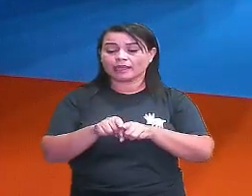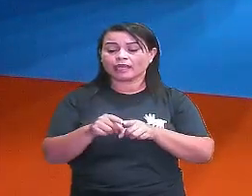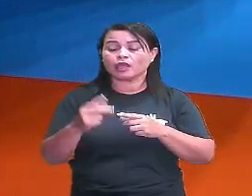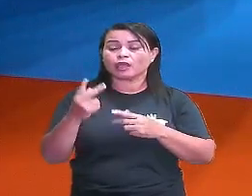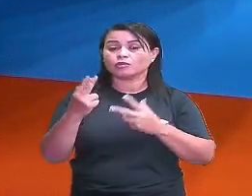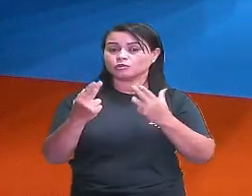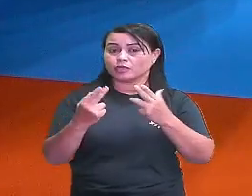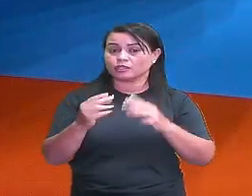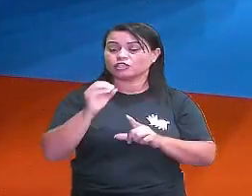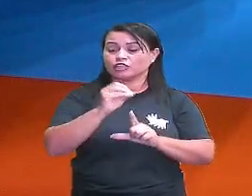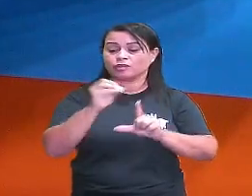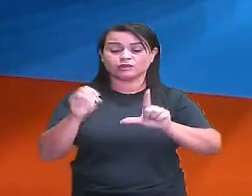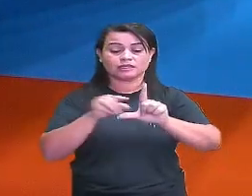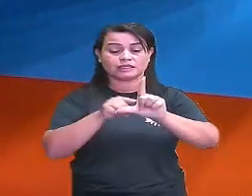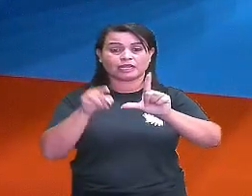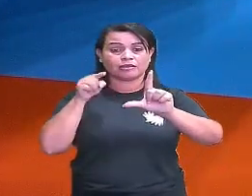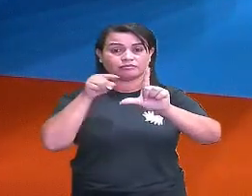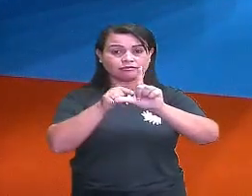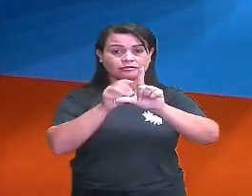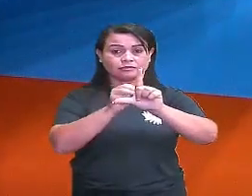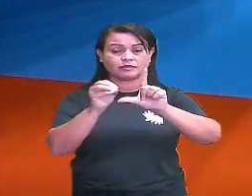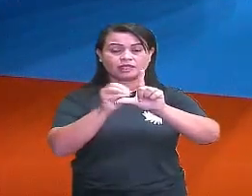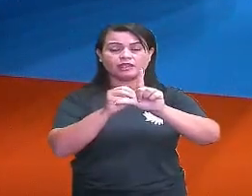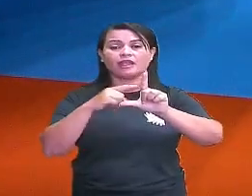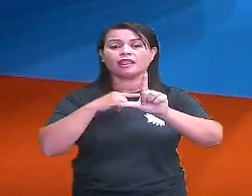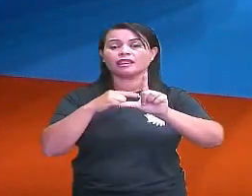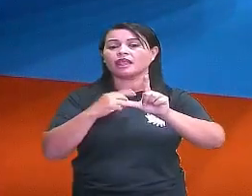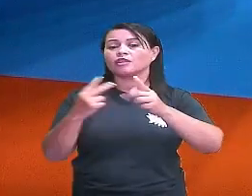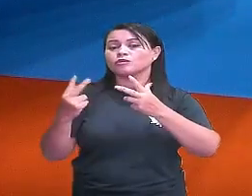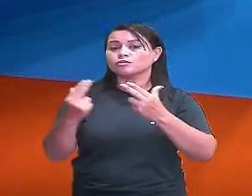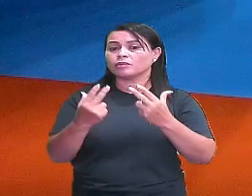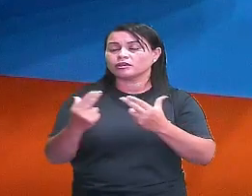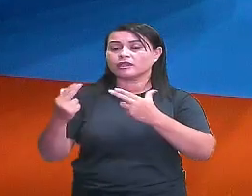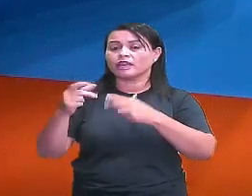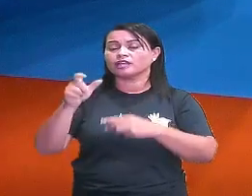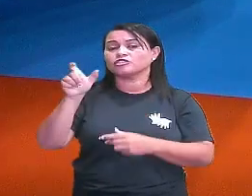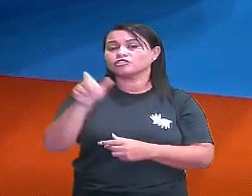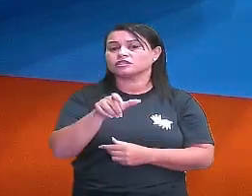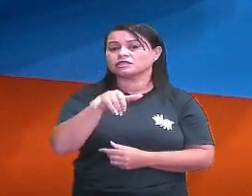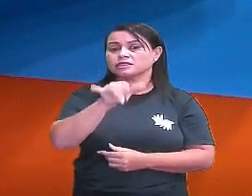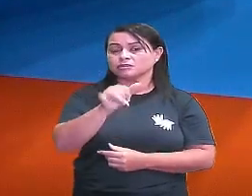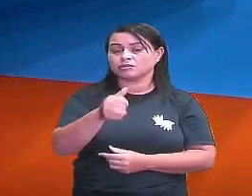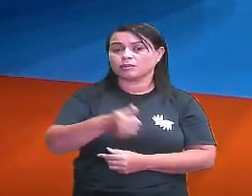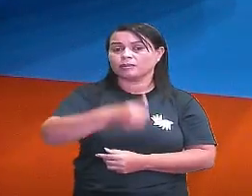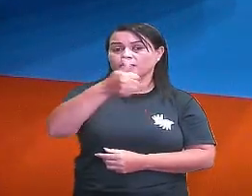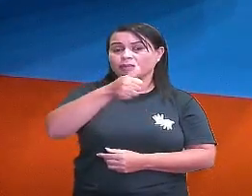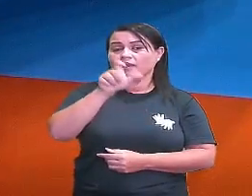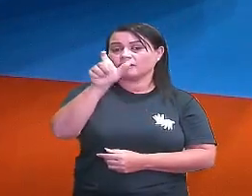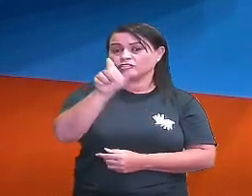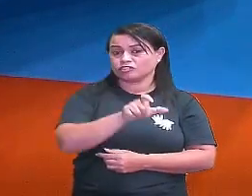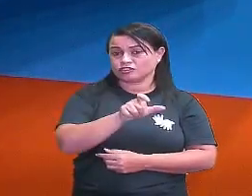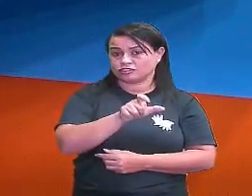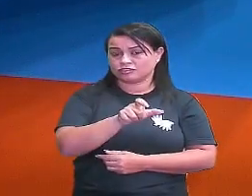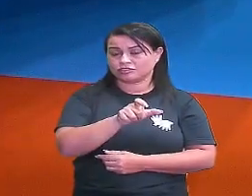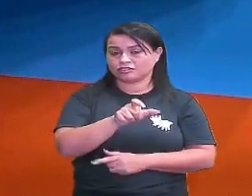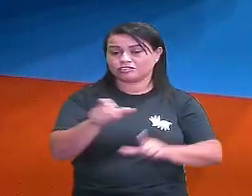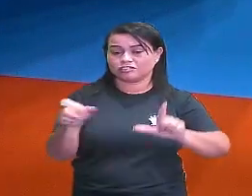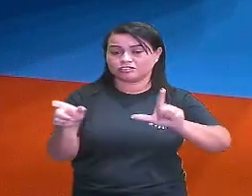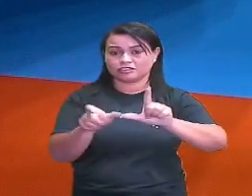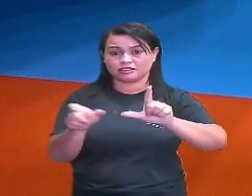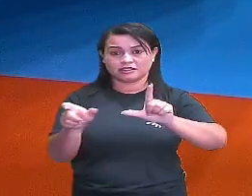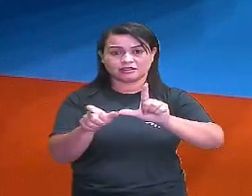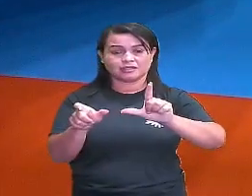ordenado 0, 0 e os pares ordenados correspondem a x e y. Ou seja, o primeiro valor corresponde ao eixo